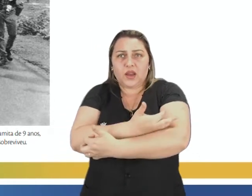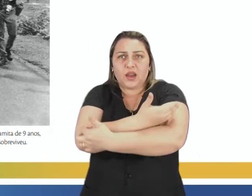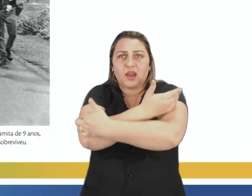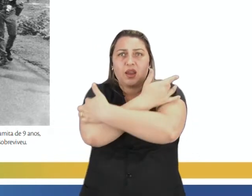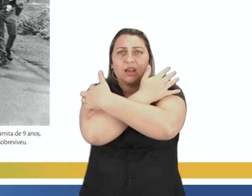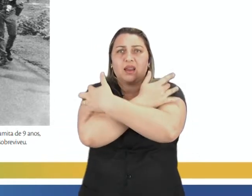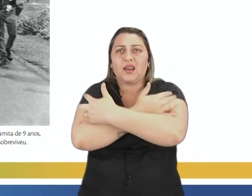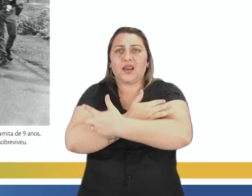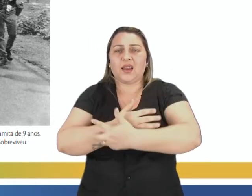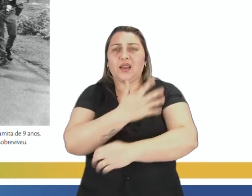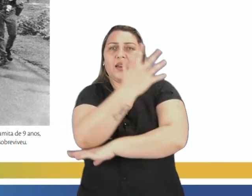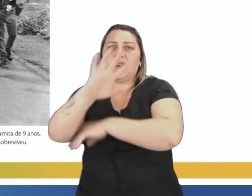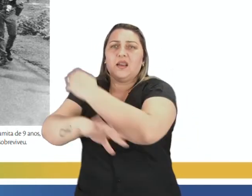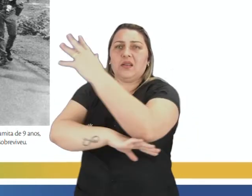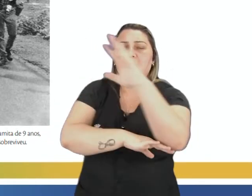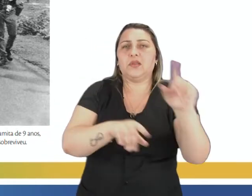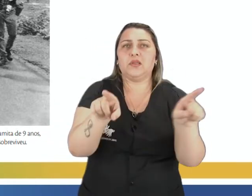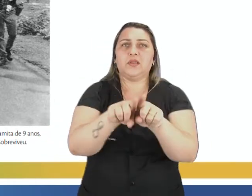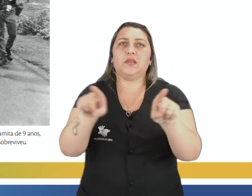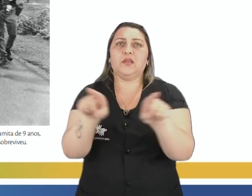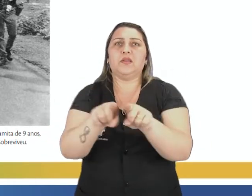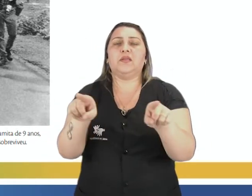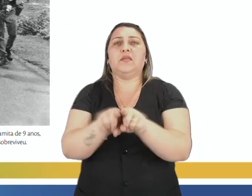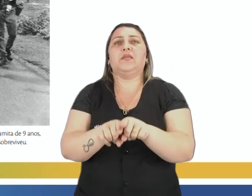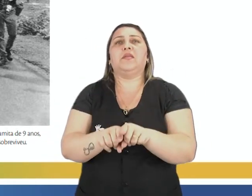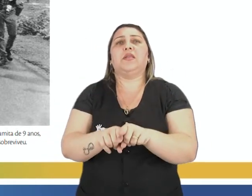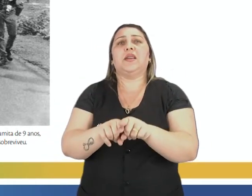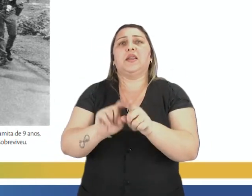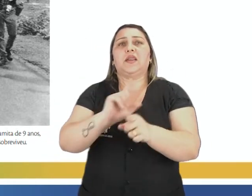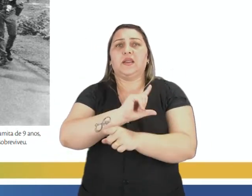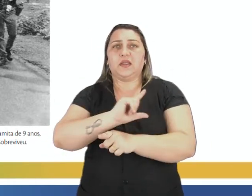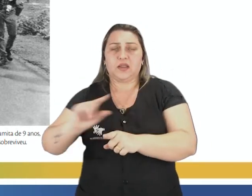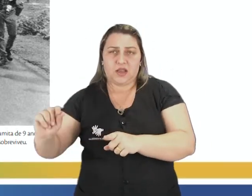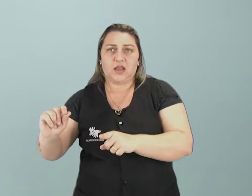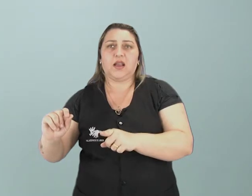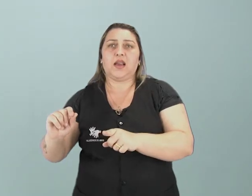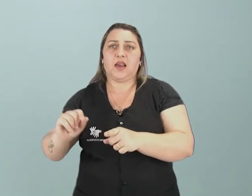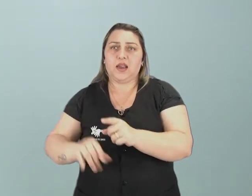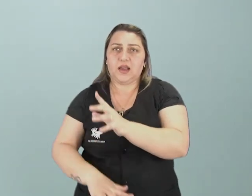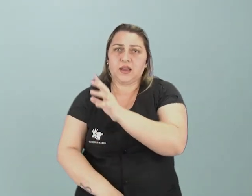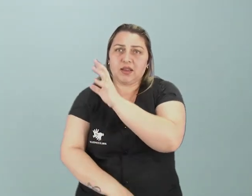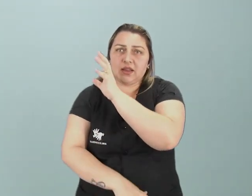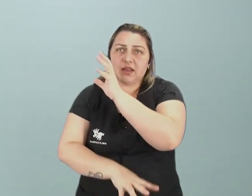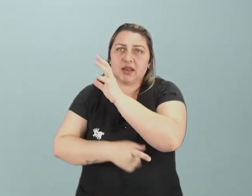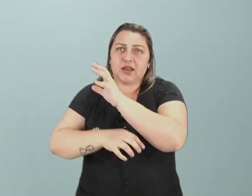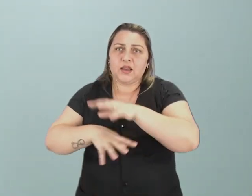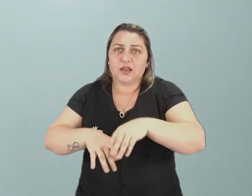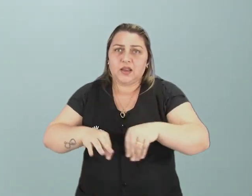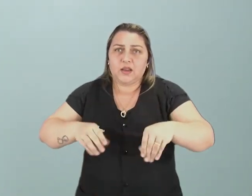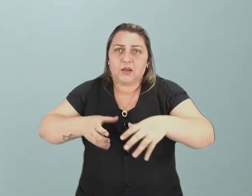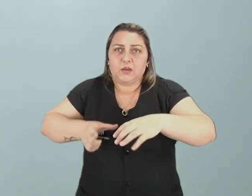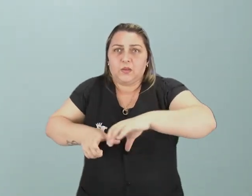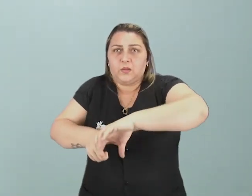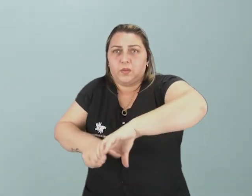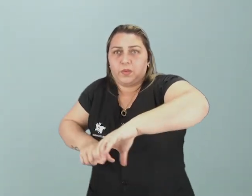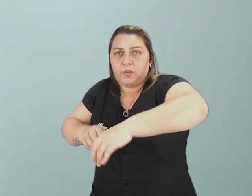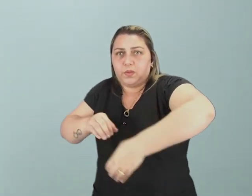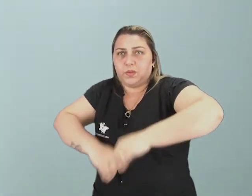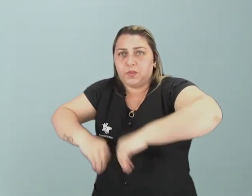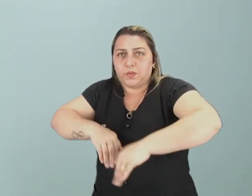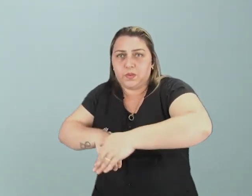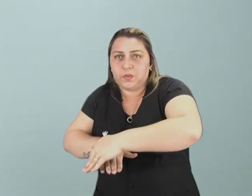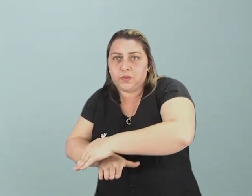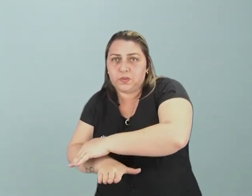Eles atacavam nas florestas tropicais para que os Vietcongs saíssem debaixo das terras, por conta dos túneis, né, que eles cavavam